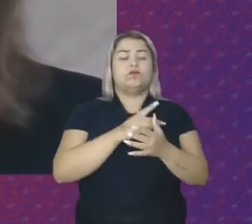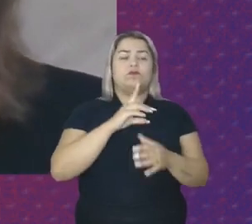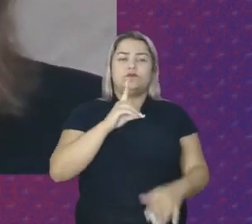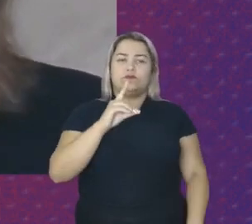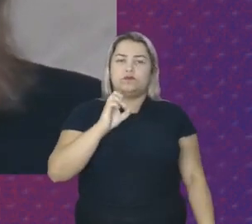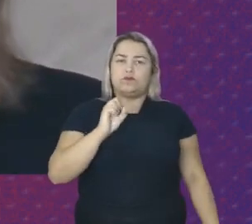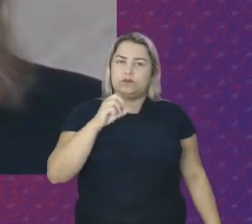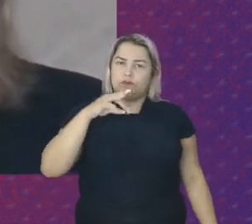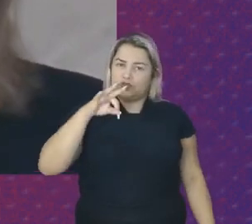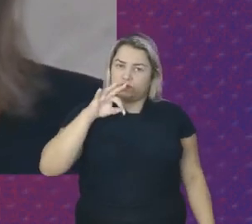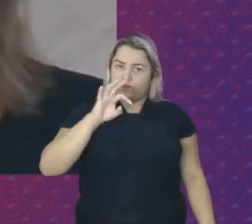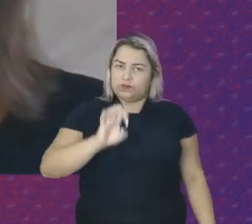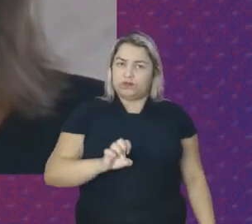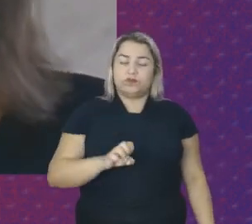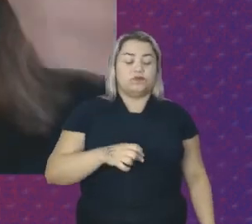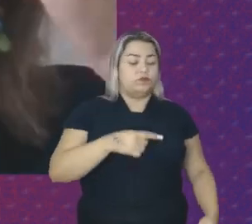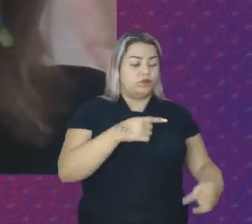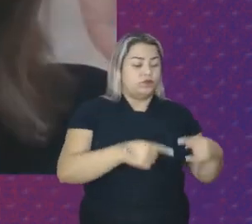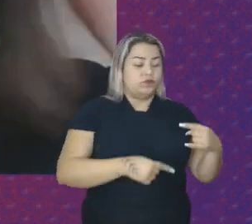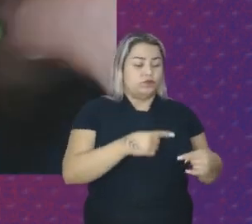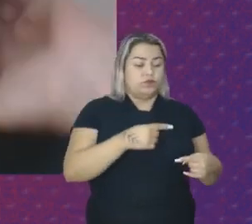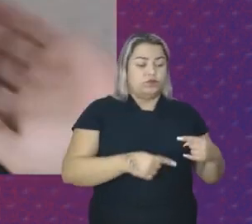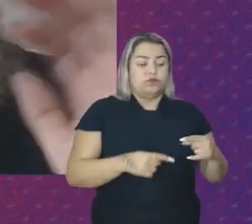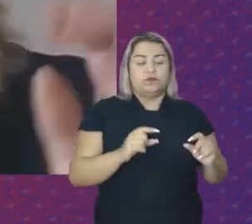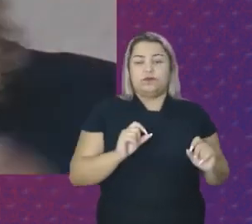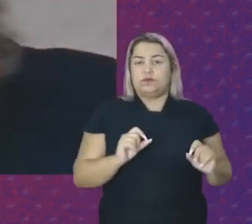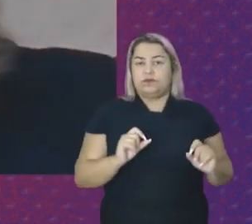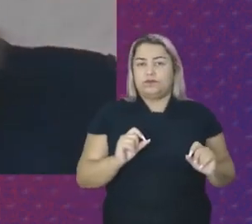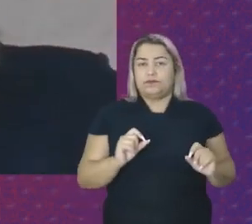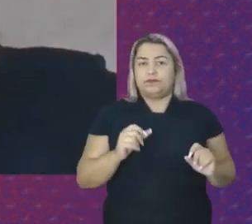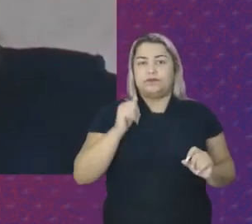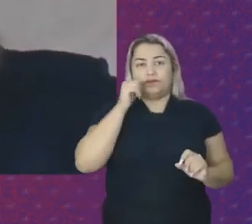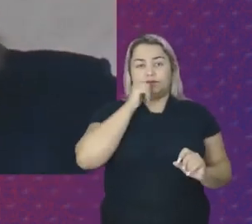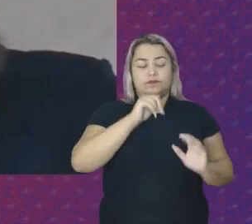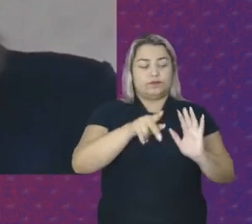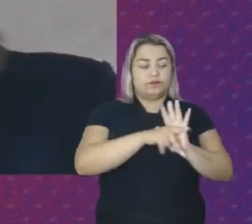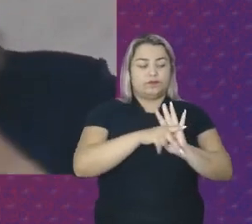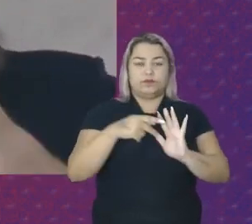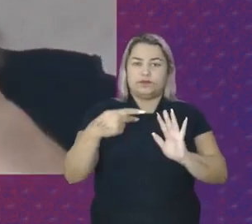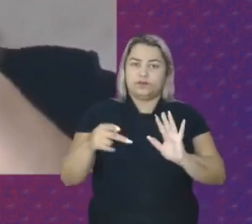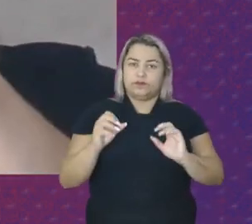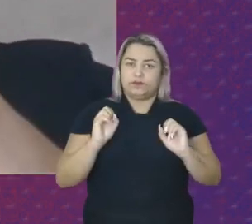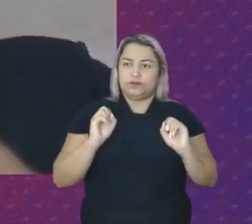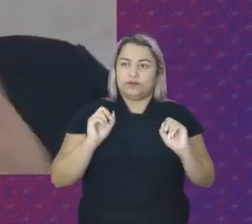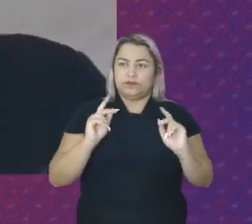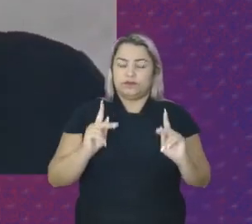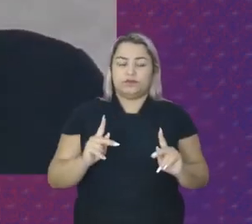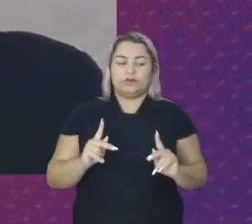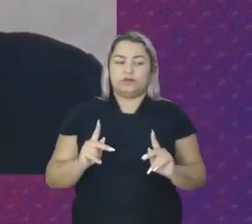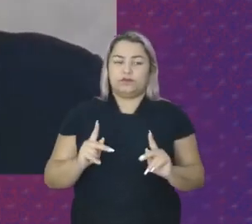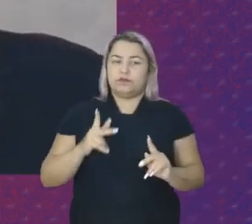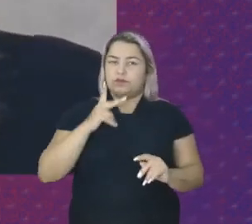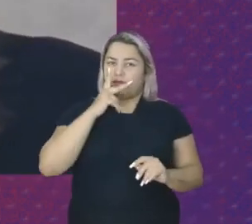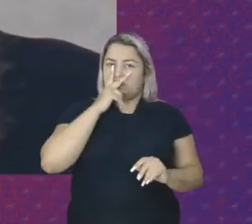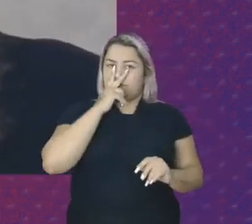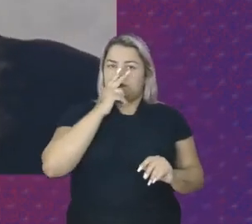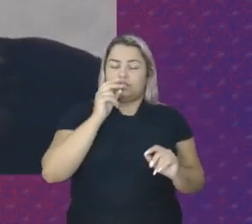desmonte nas políticas públicas para as mulheres. Bom, acho